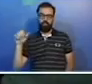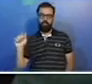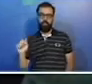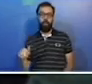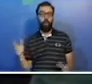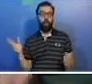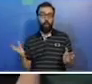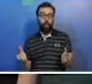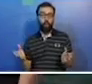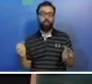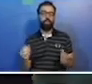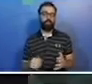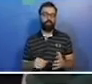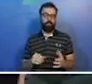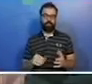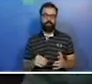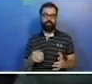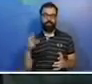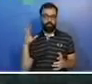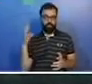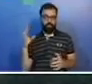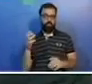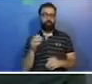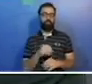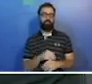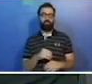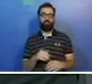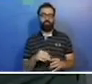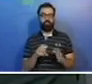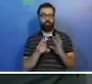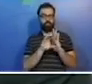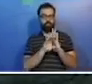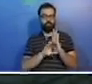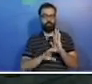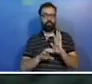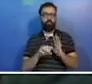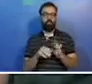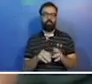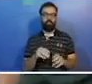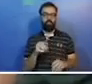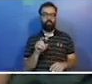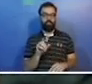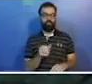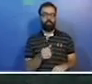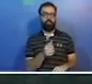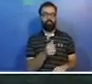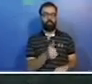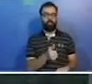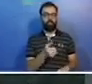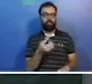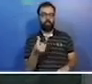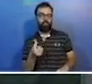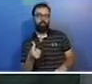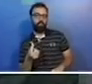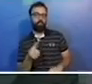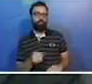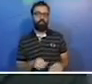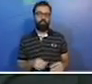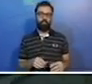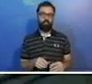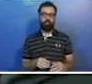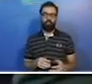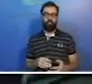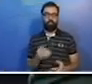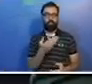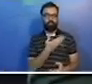16, teias alimentares, na páginas 278 até a página 285.